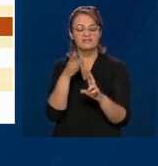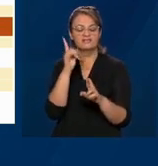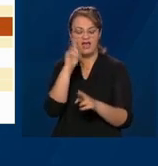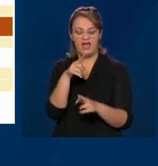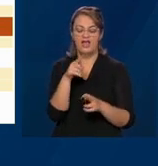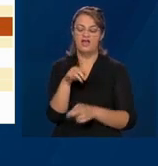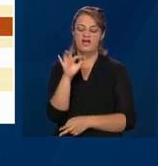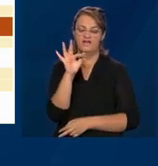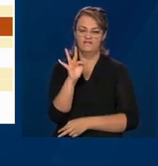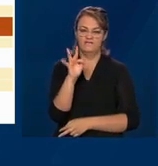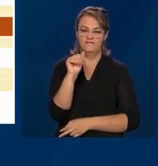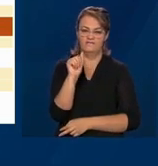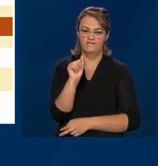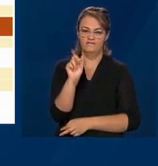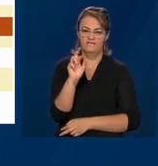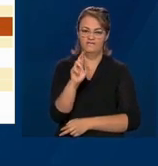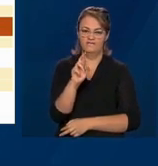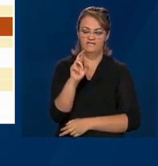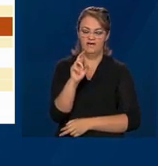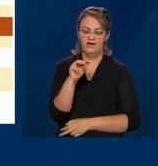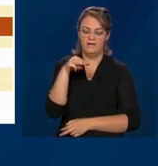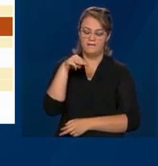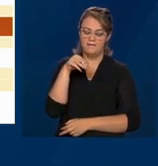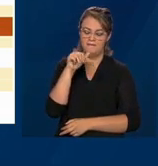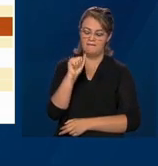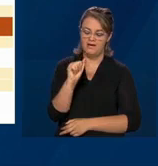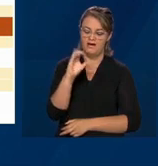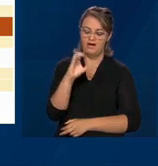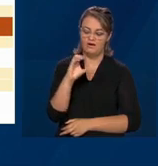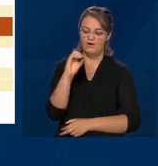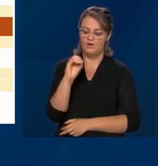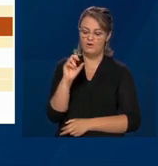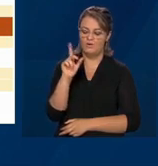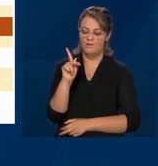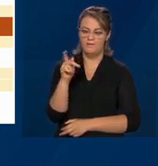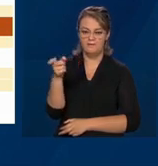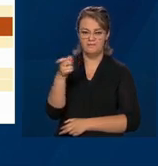farmacopeia chinesa. A farmacopeia chinesa, dentre